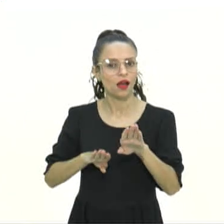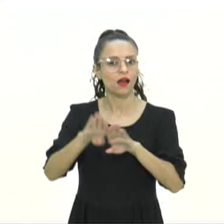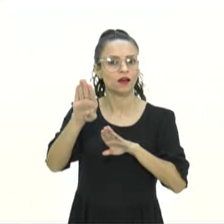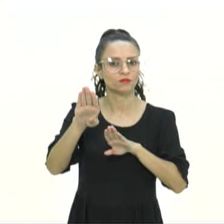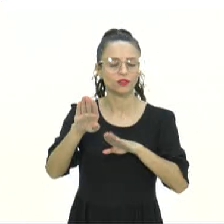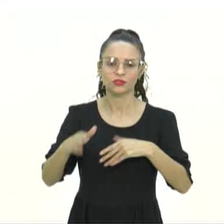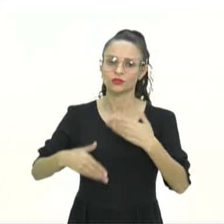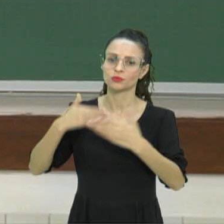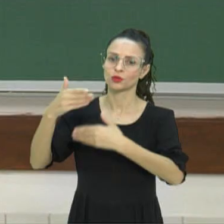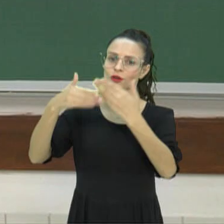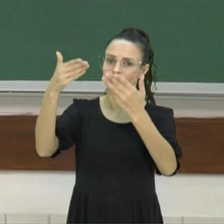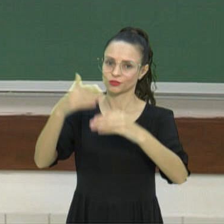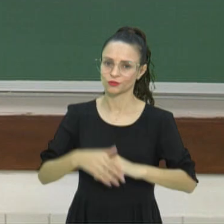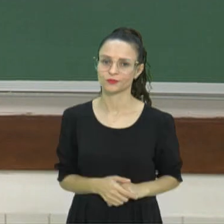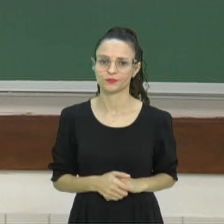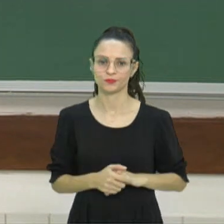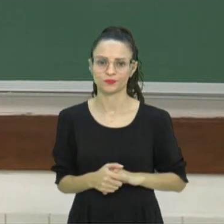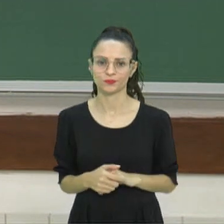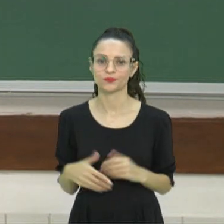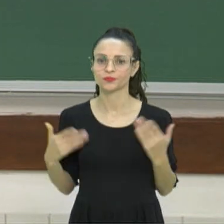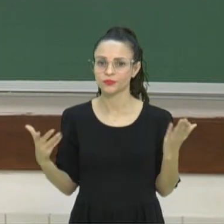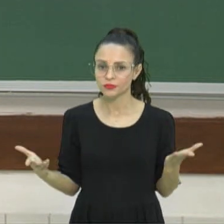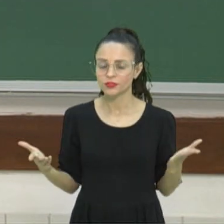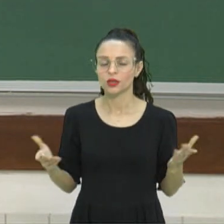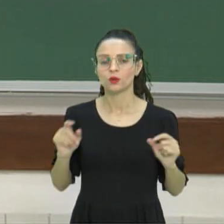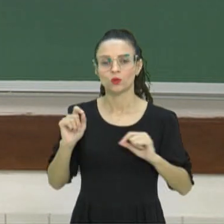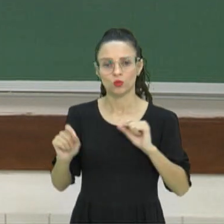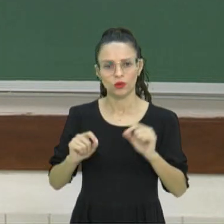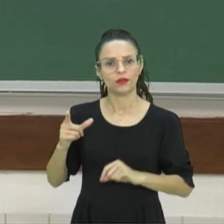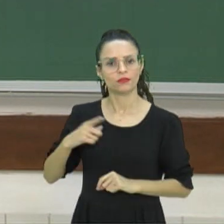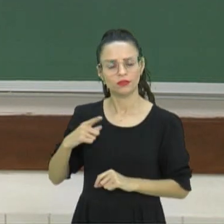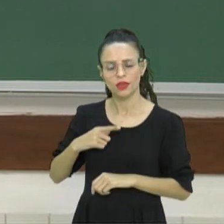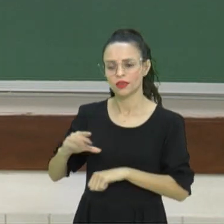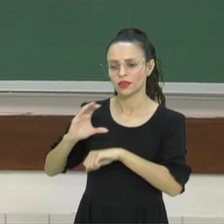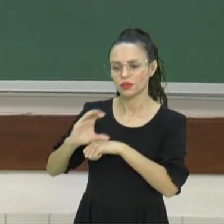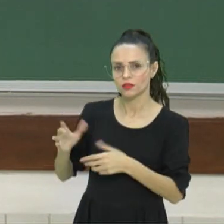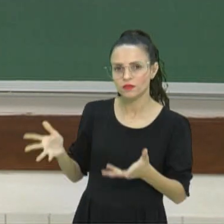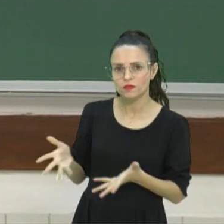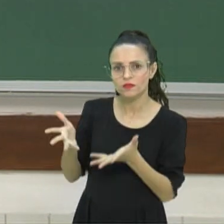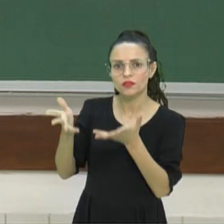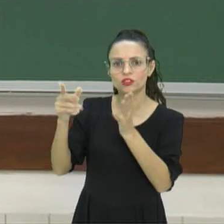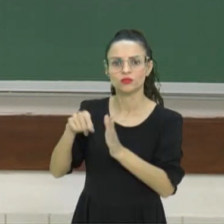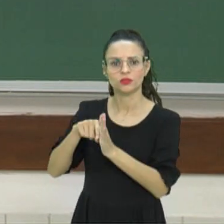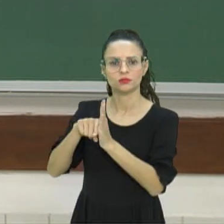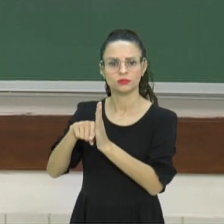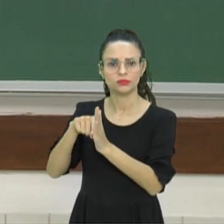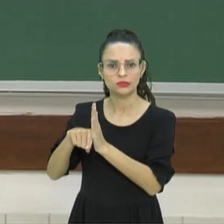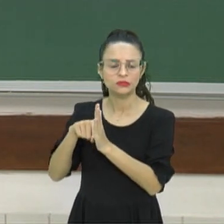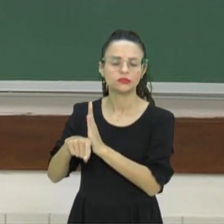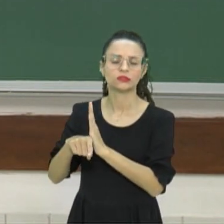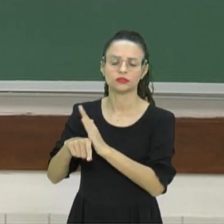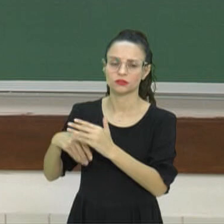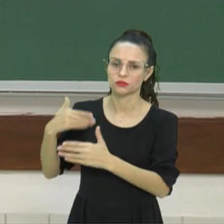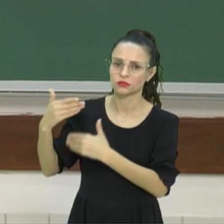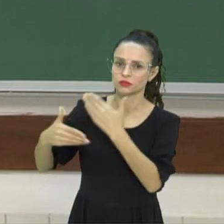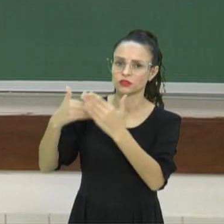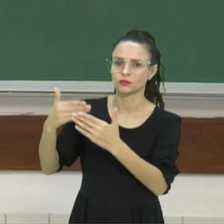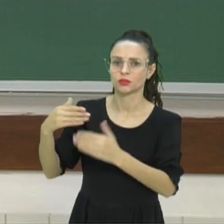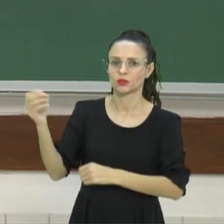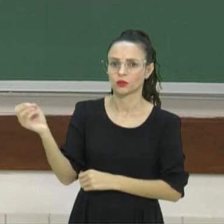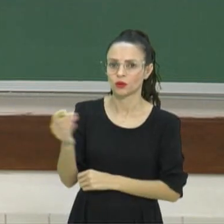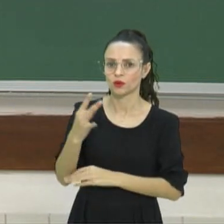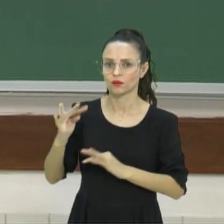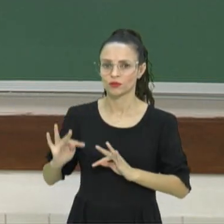e progresso. Então, quando se há esse investimento na pesquisa, no desenvolvimento de